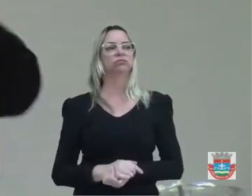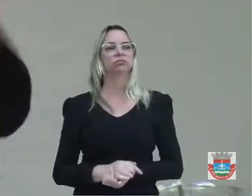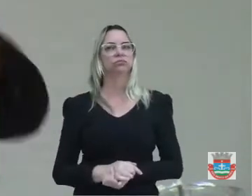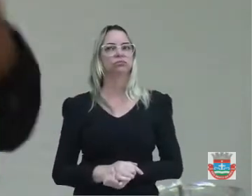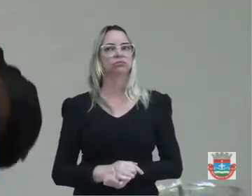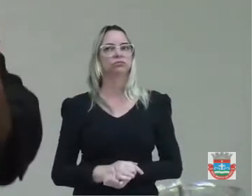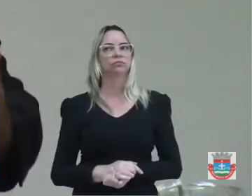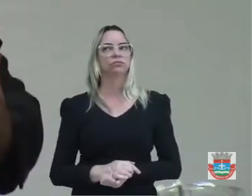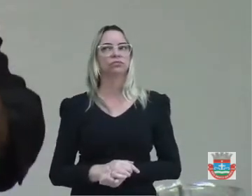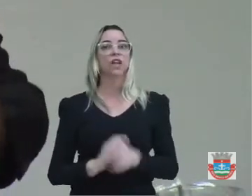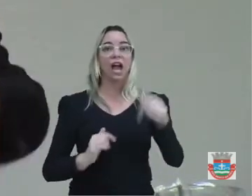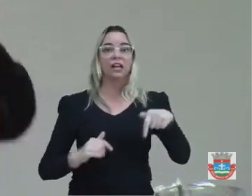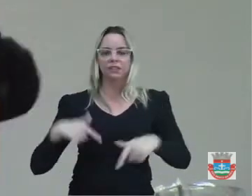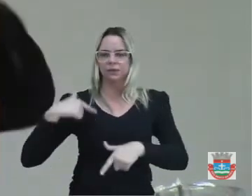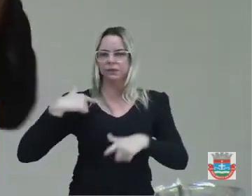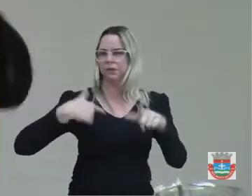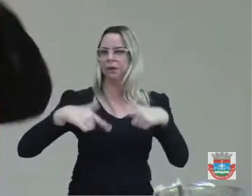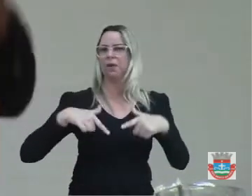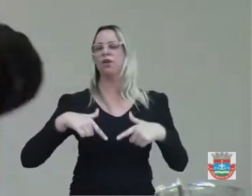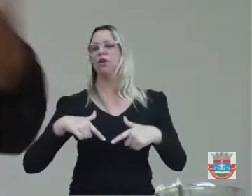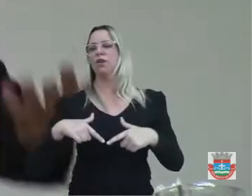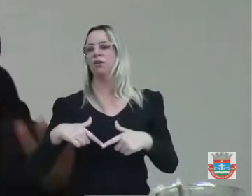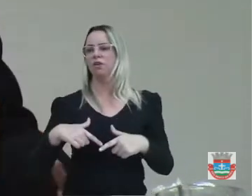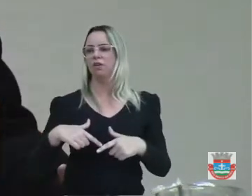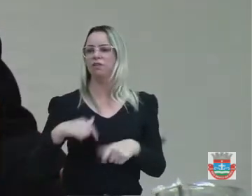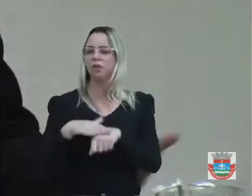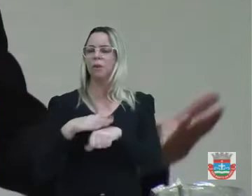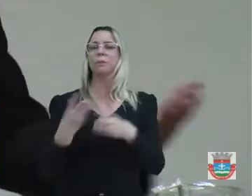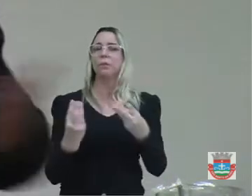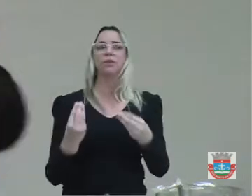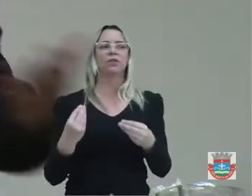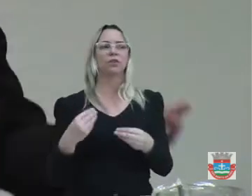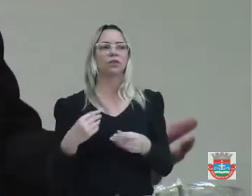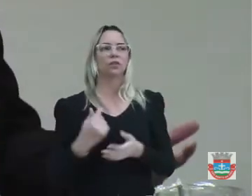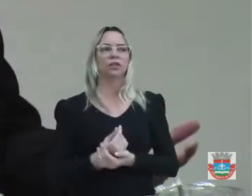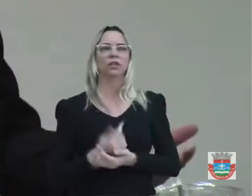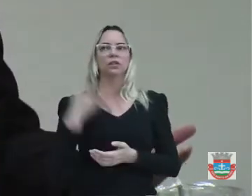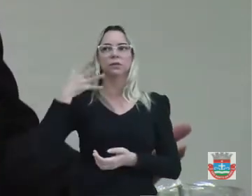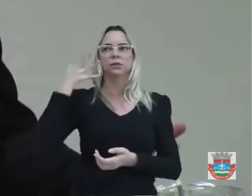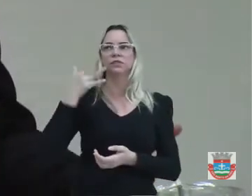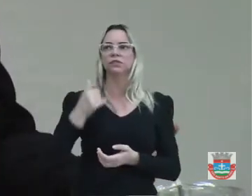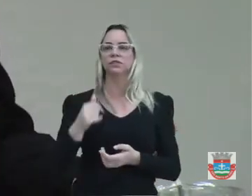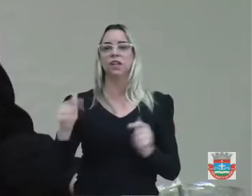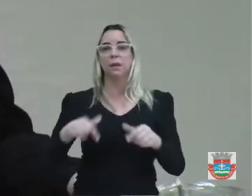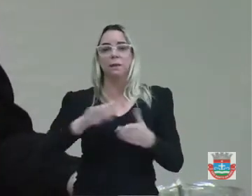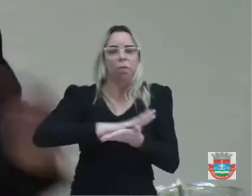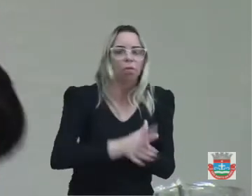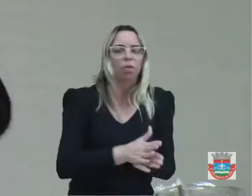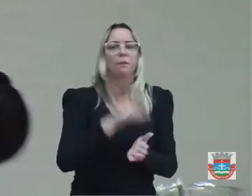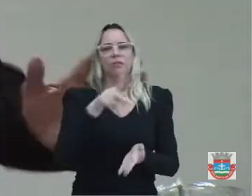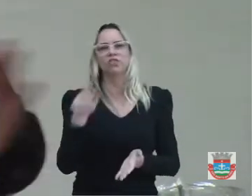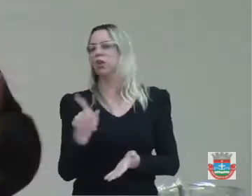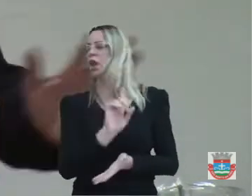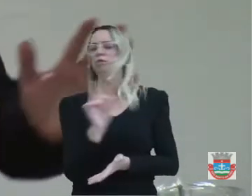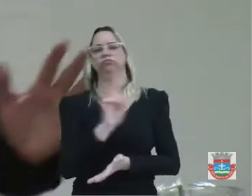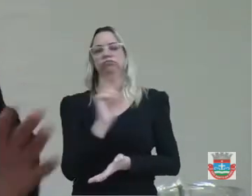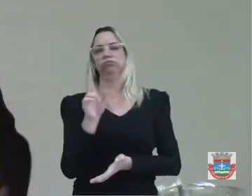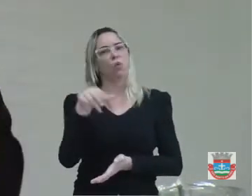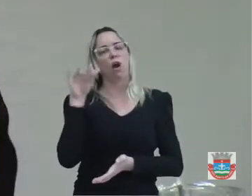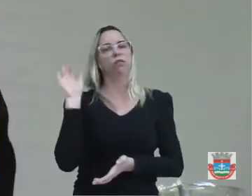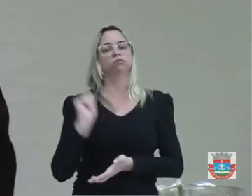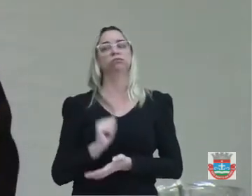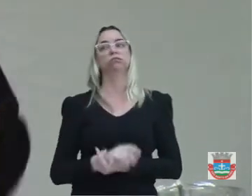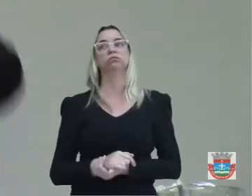Aqui se falava muito que os vereadores da situação estavam prejudicando o professor. Aqui não se votou nada para se prejudicar o professor. Só tinha o beabá e a